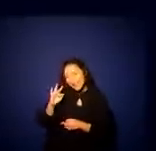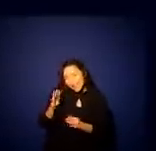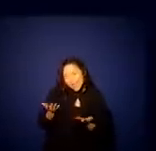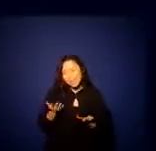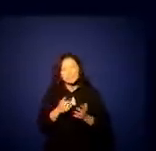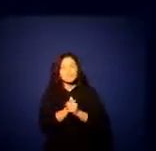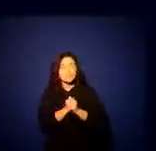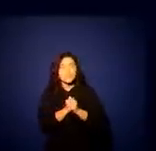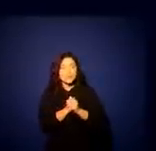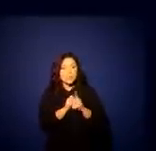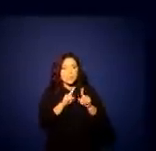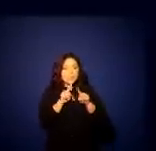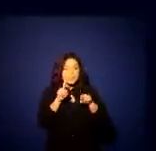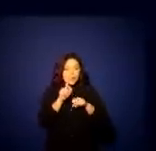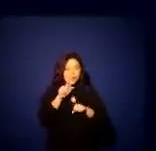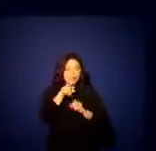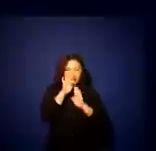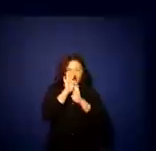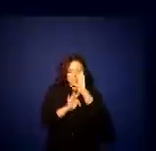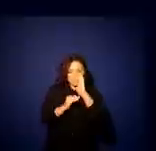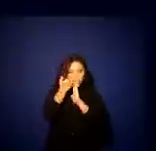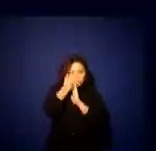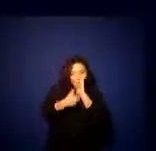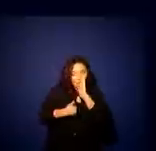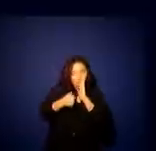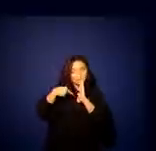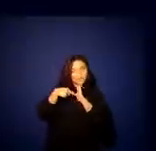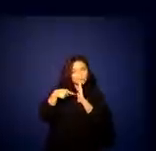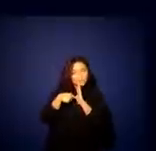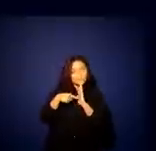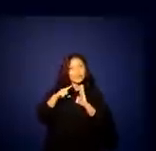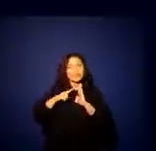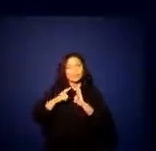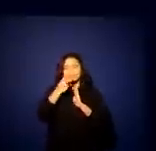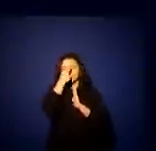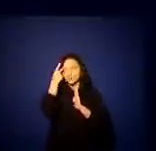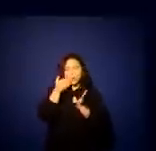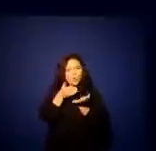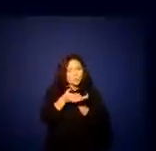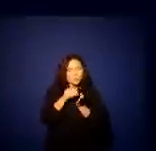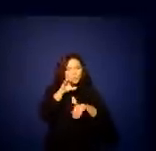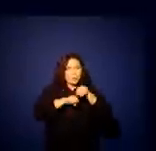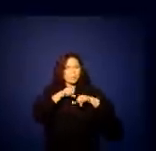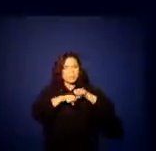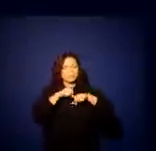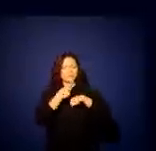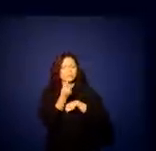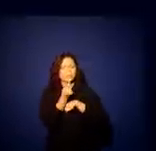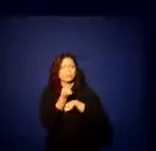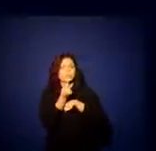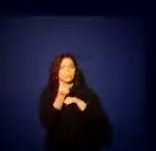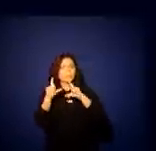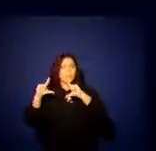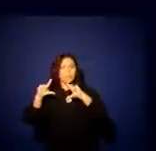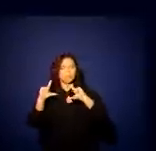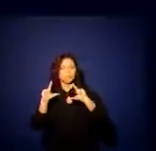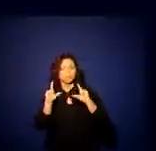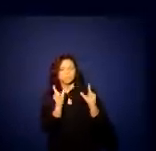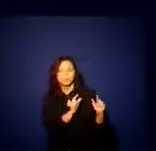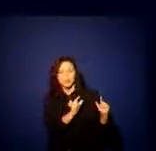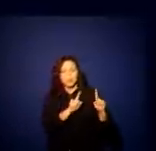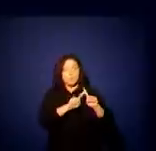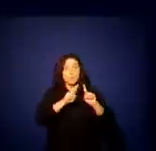o corte dessa taxa ou que essa reação de resgate não tinha visto vocês acompanham bem os relatórios